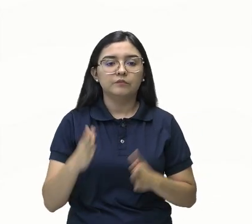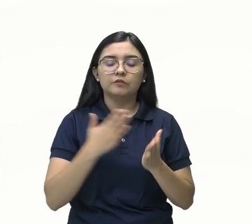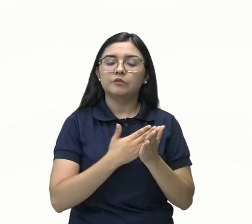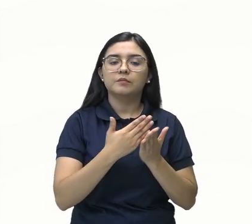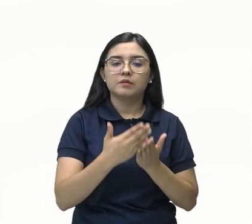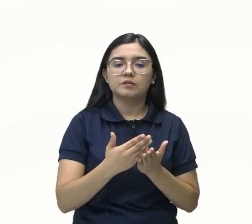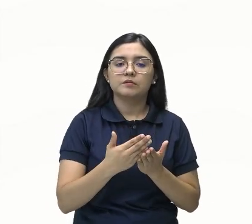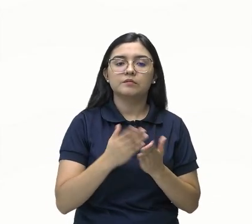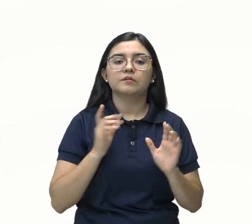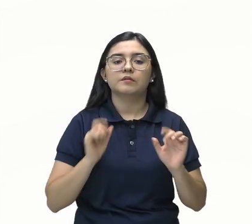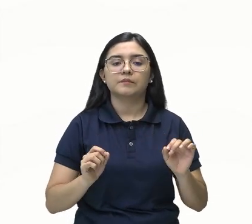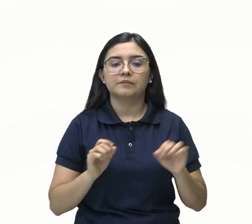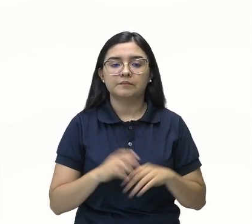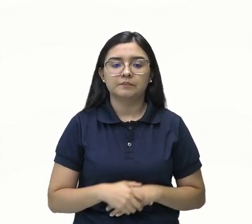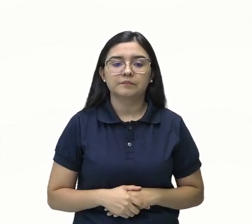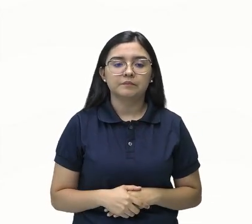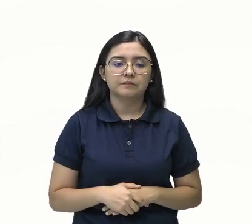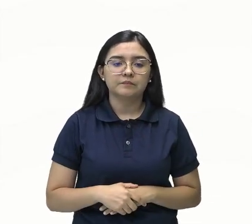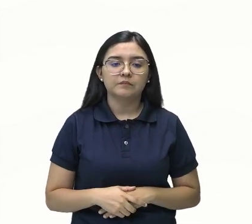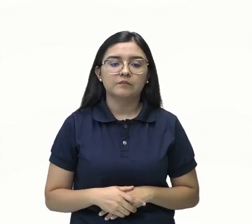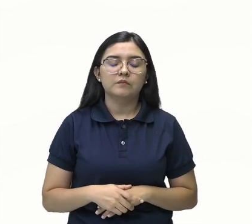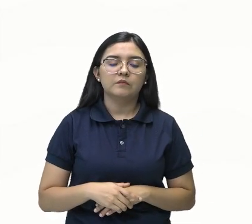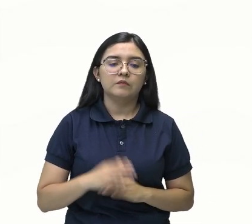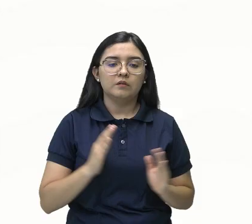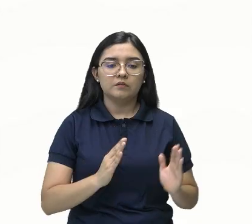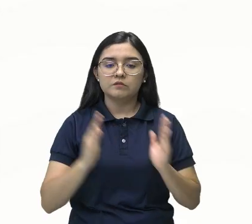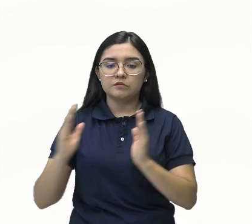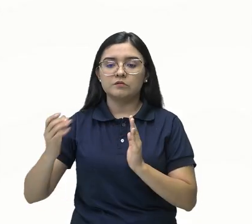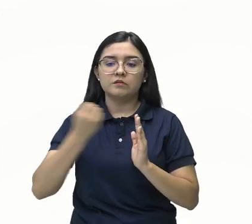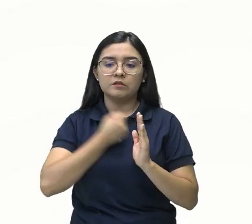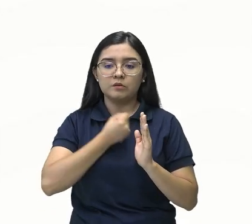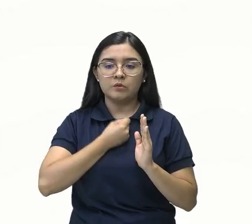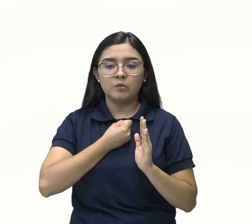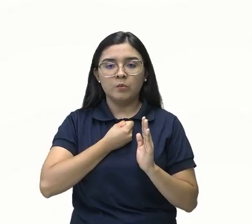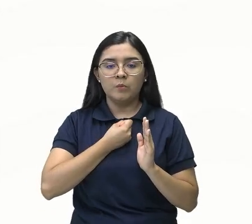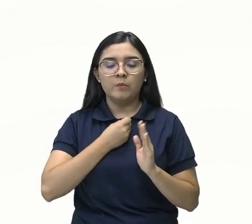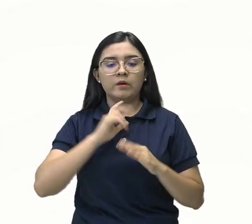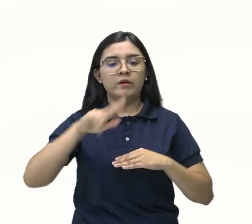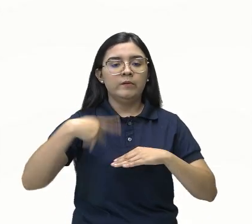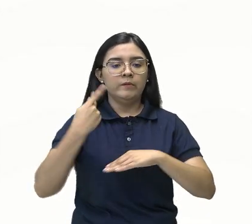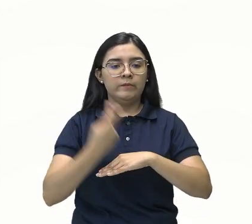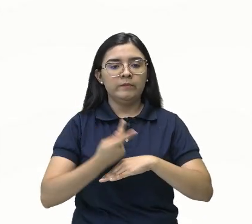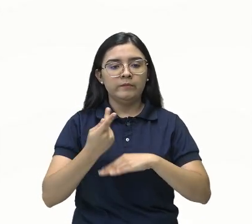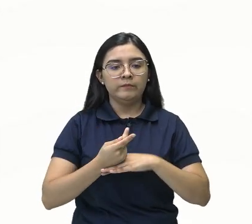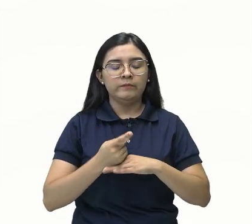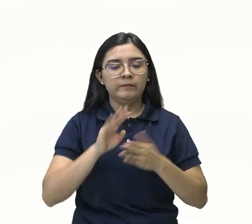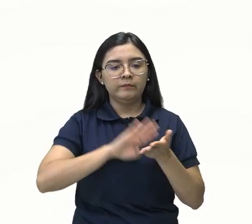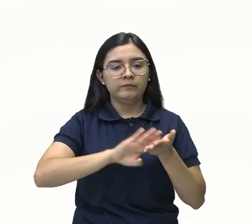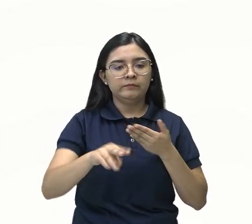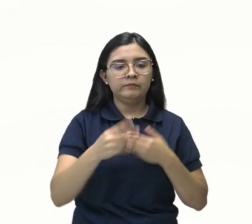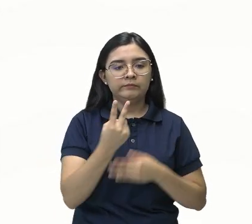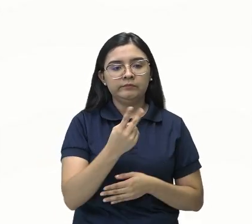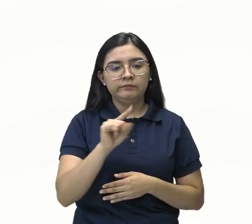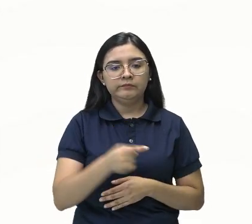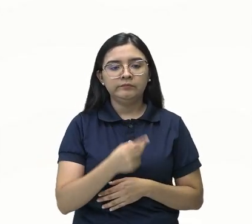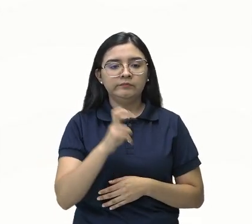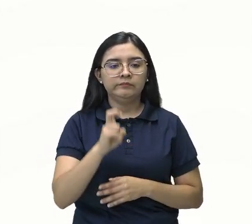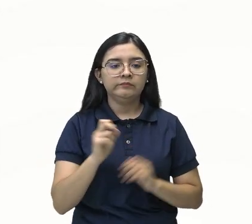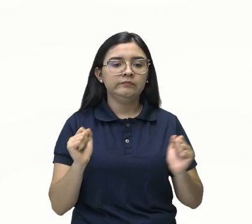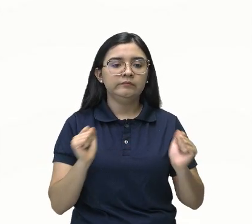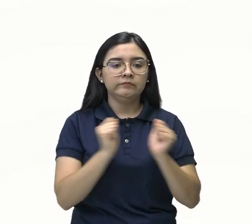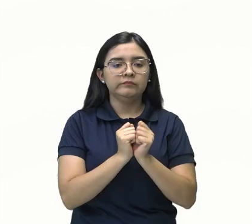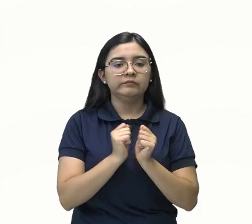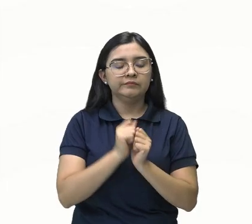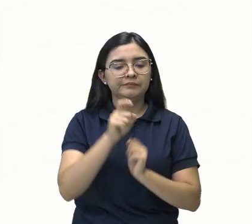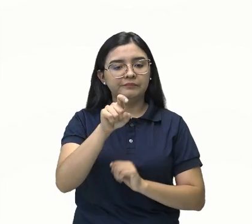Começando pelo lado que só tem números, e depois eu tiro o 2,5 que está aqui junto